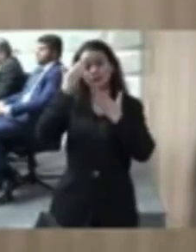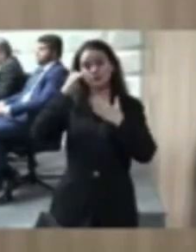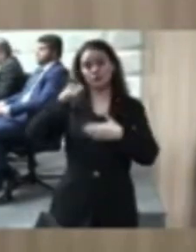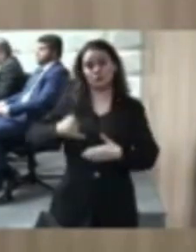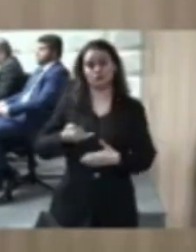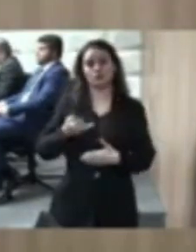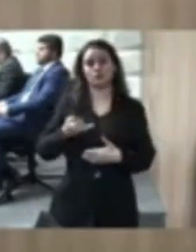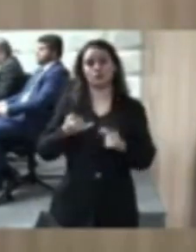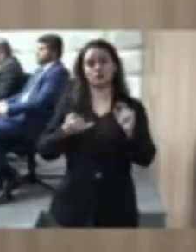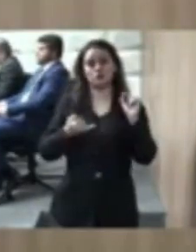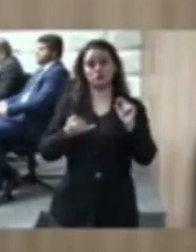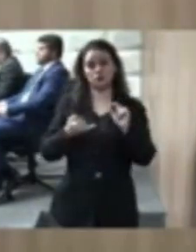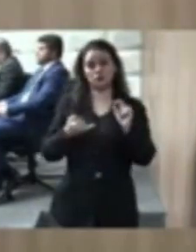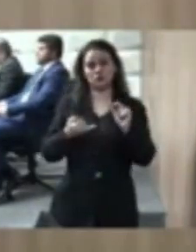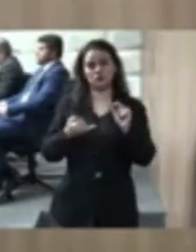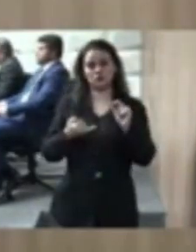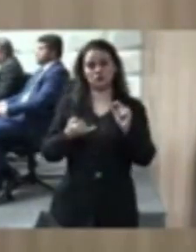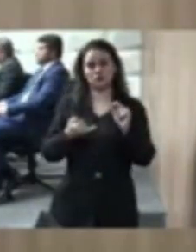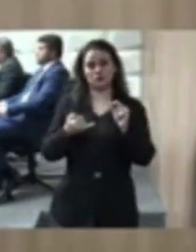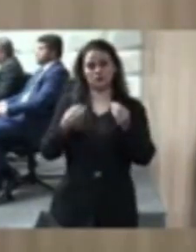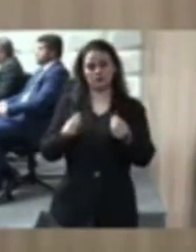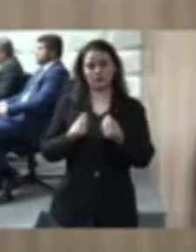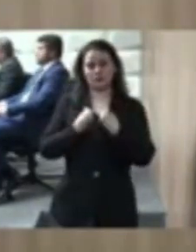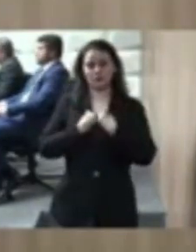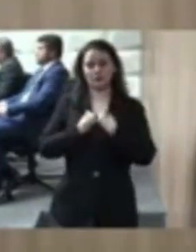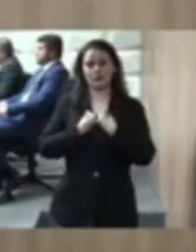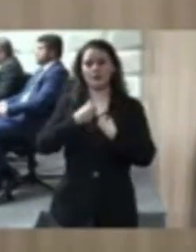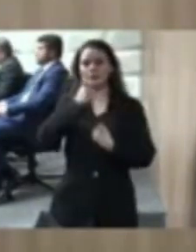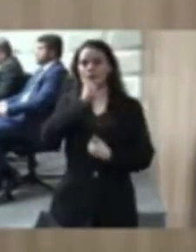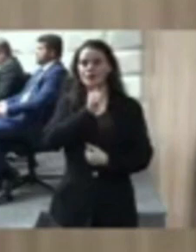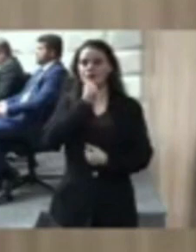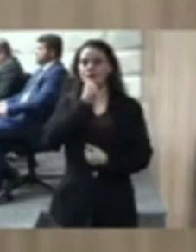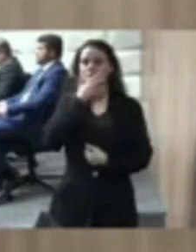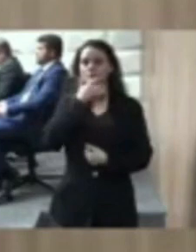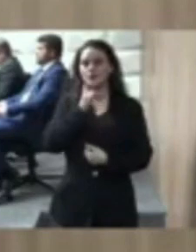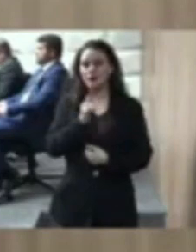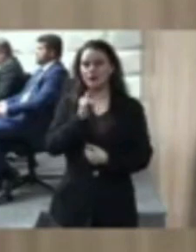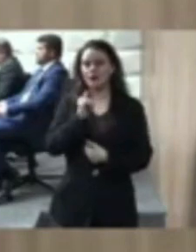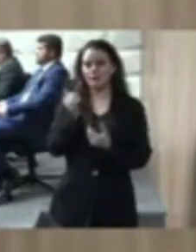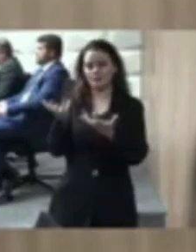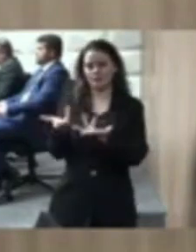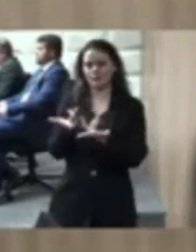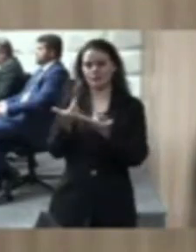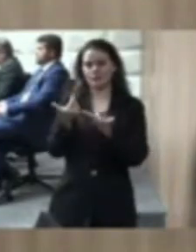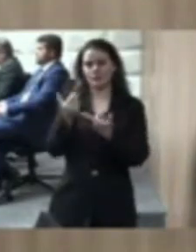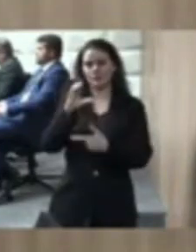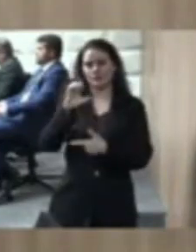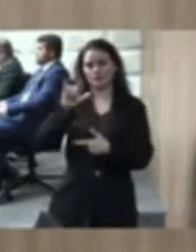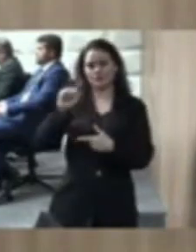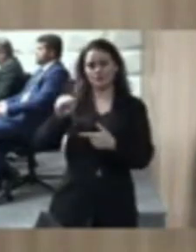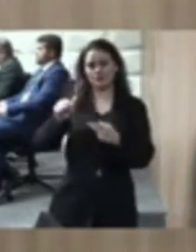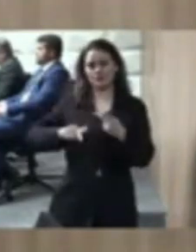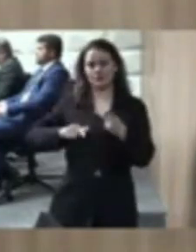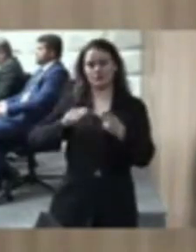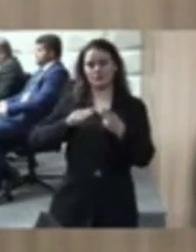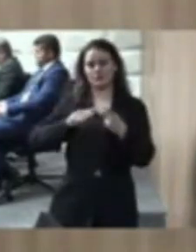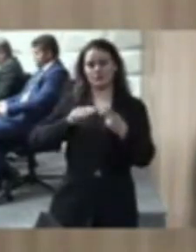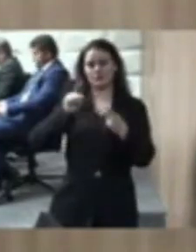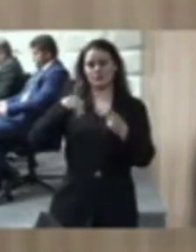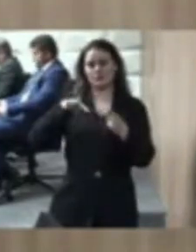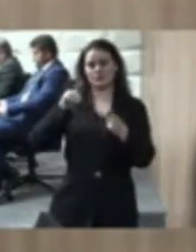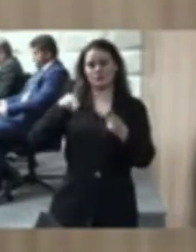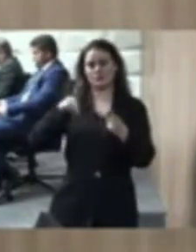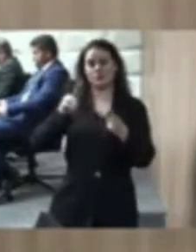nesta vida em me conceder pais tão maravilhosos, Célia Carvalho e Francisco Antônio Silveira. Eles que são meu exemplo